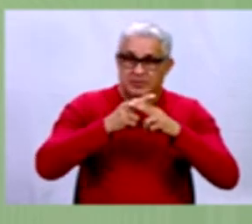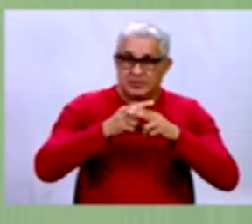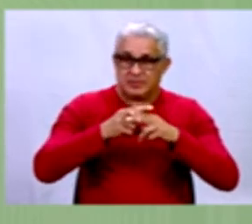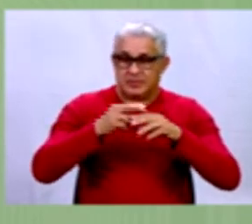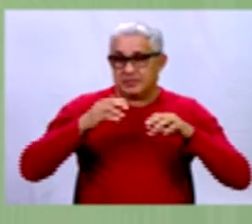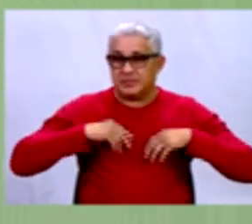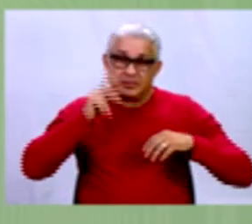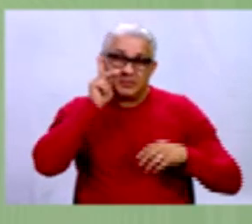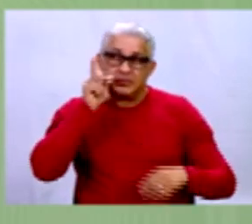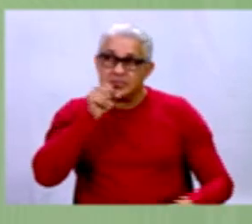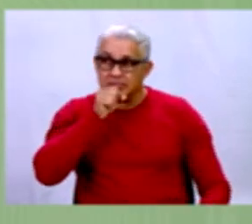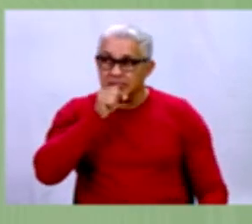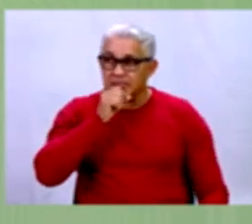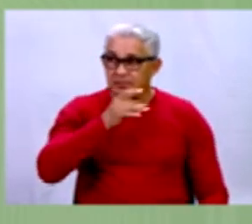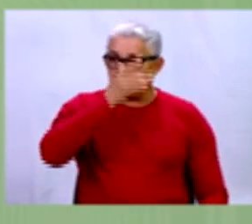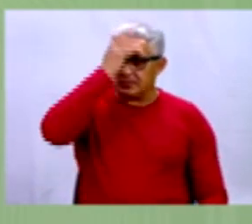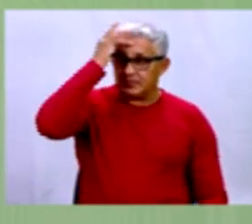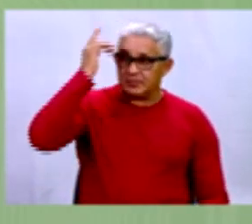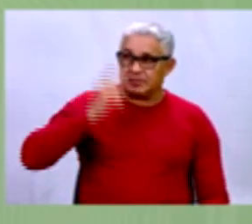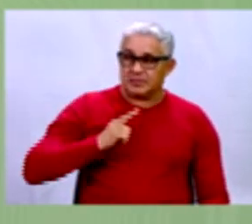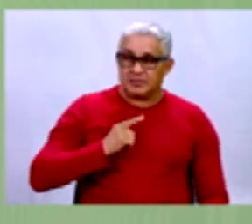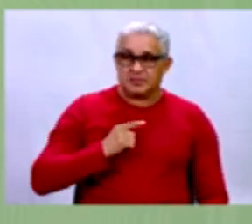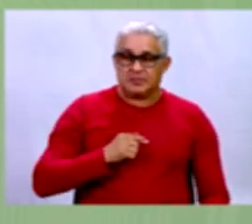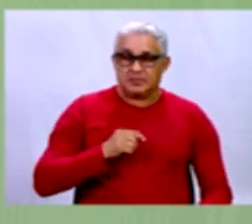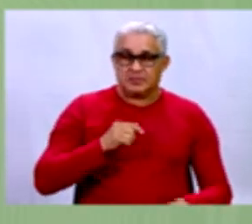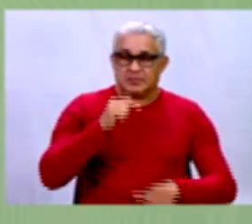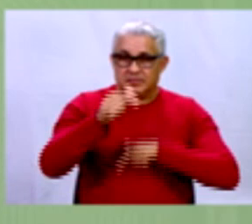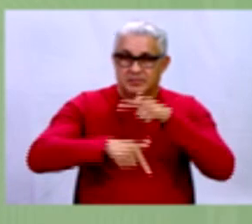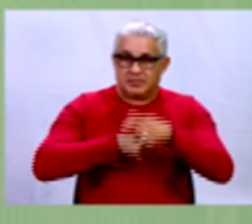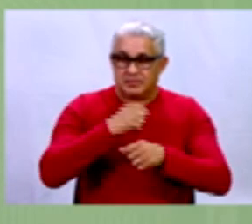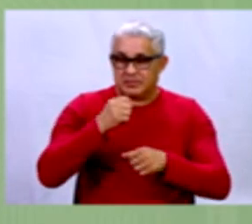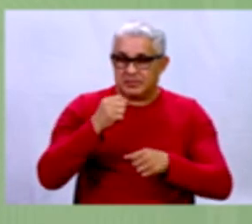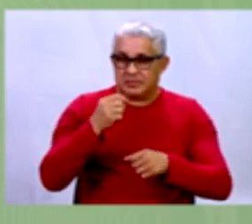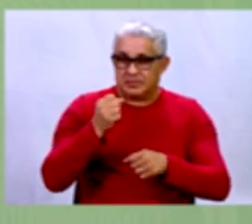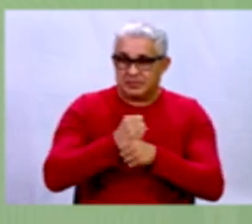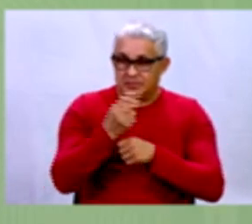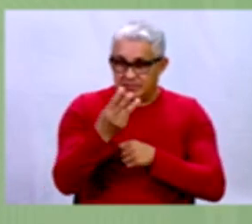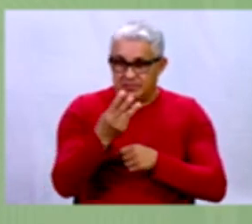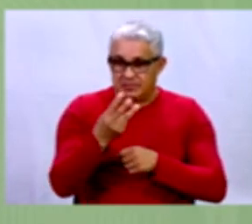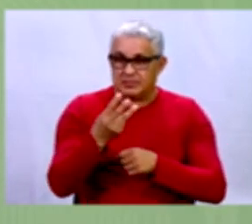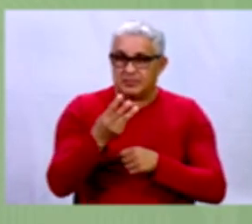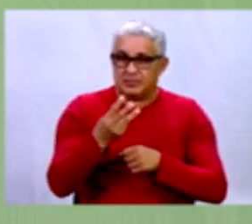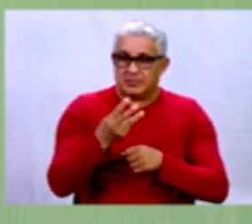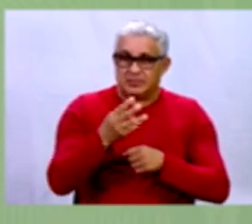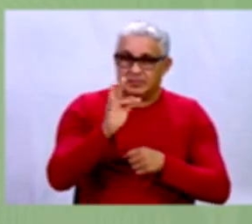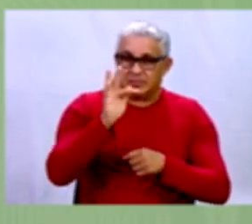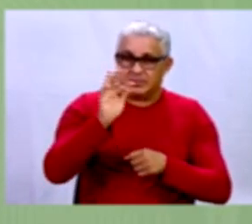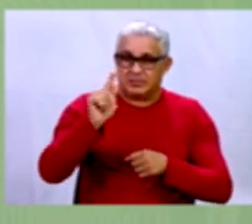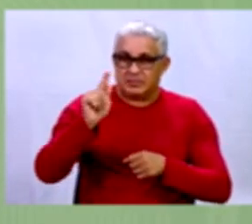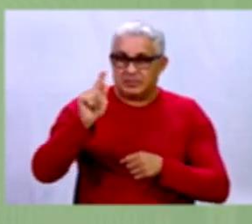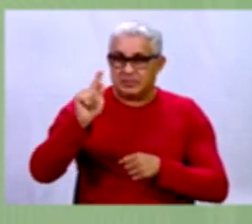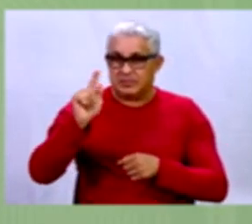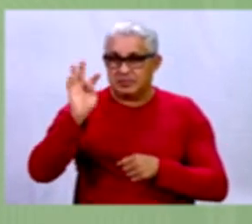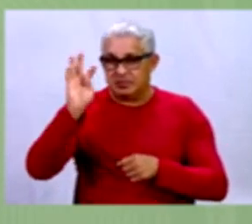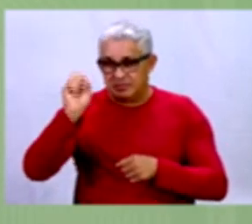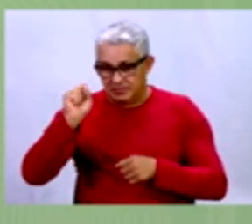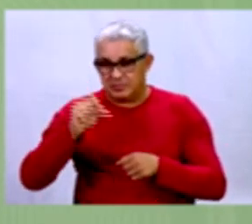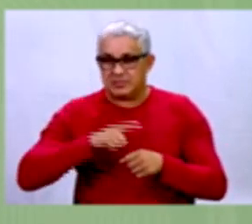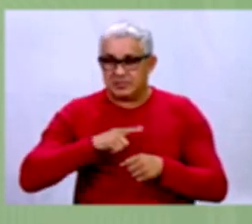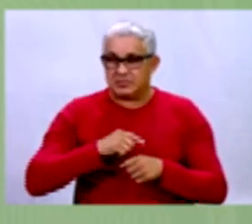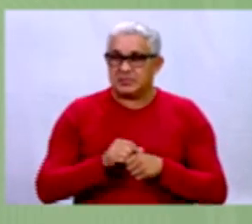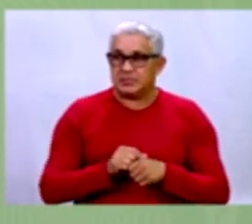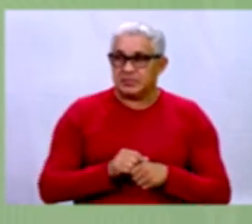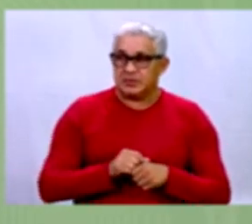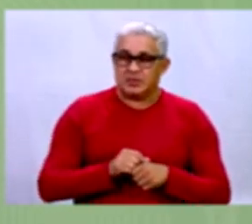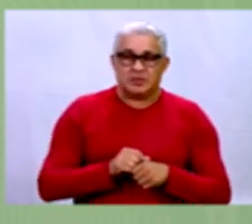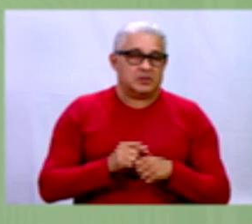Porto Velho, a pessoa tinha 3 anos no trabalho sob regime de FGTS, então isso quer dizer que ela tinha fundo de garantia, né? Aí tem tudo